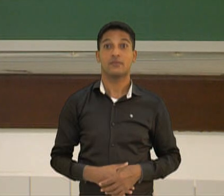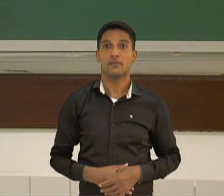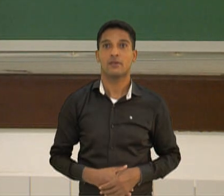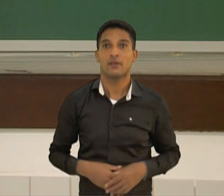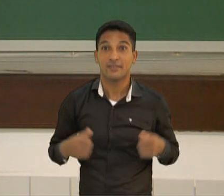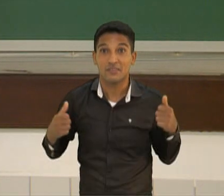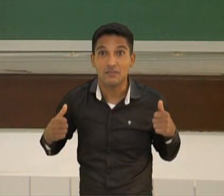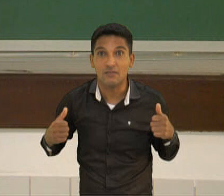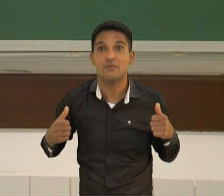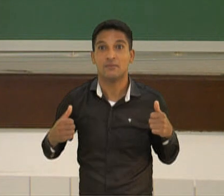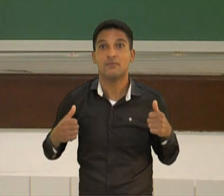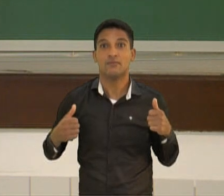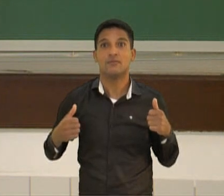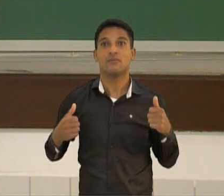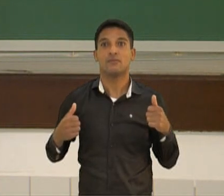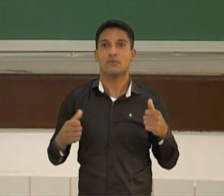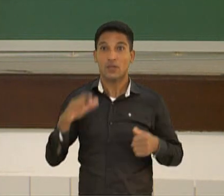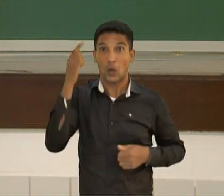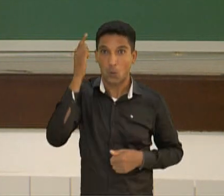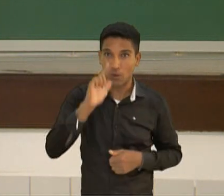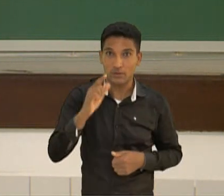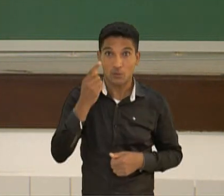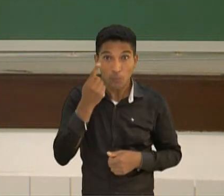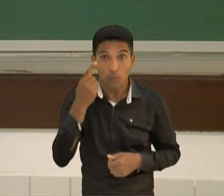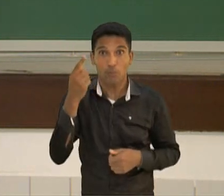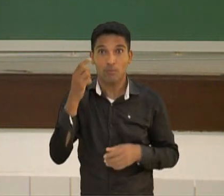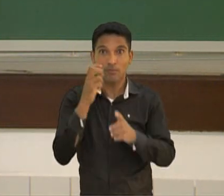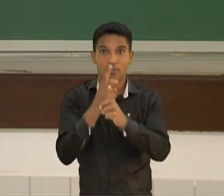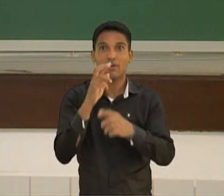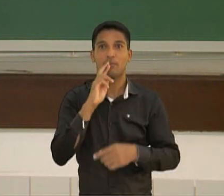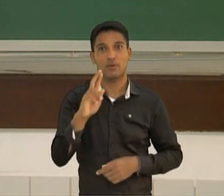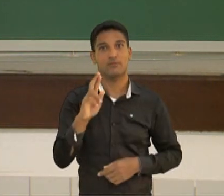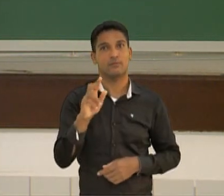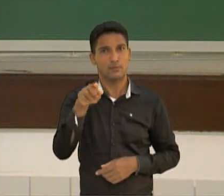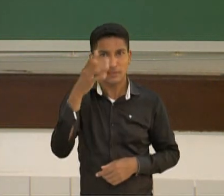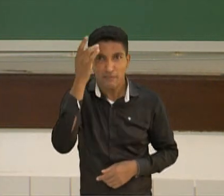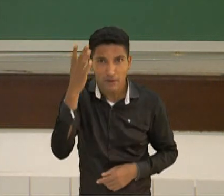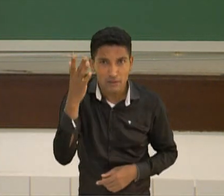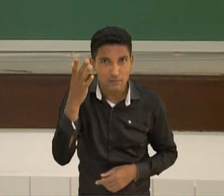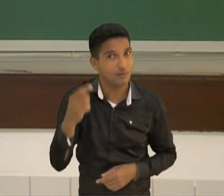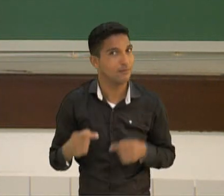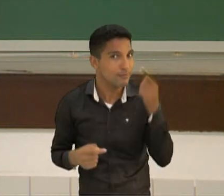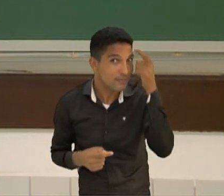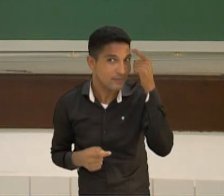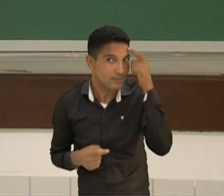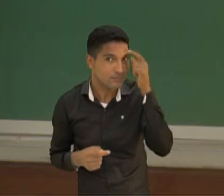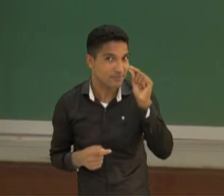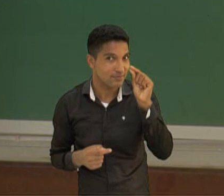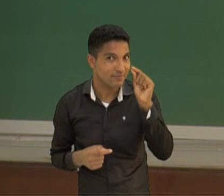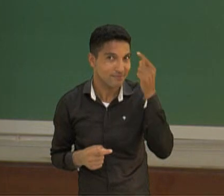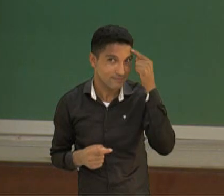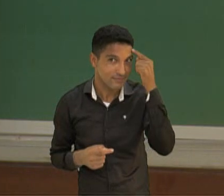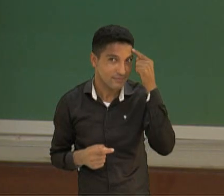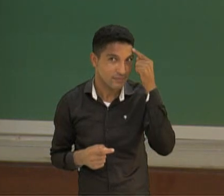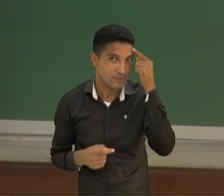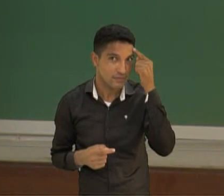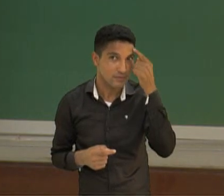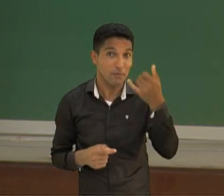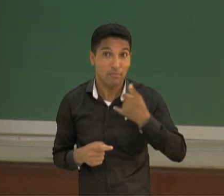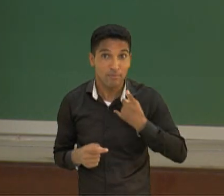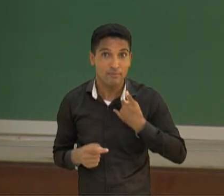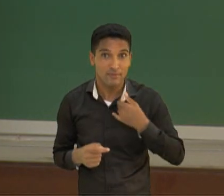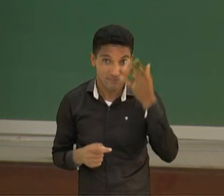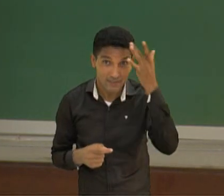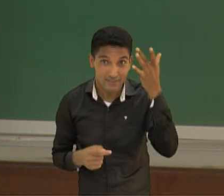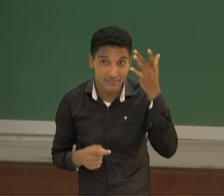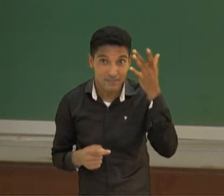E aí, pessoal? Conseguiu descobrir? Tá fácil, não tá, gente? Pensa um pouquinho. Tá fácil. Diz pra prof que tá fácil.